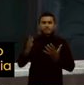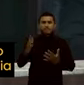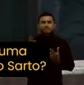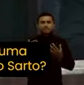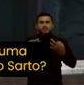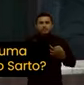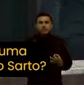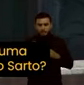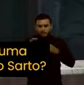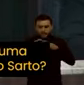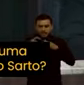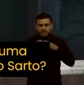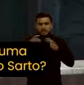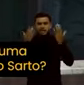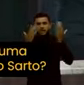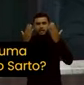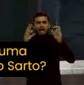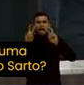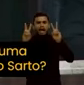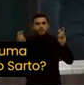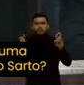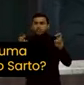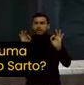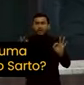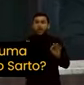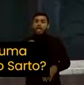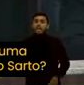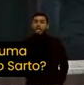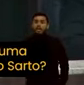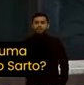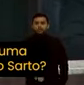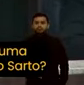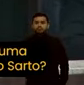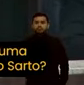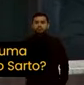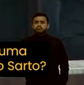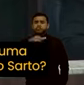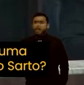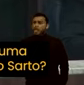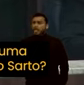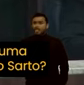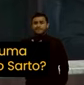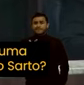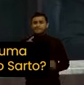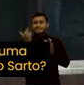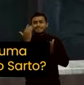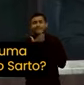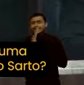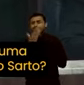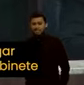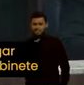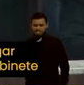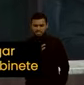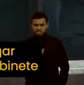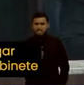a psicologia diz a respeito da formação de uma criança. A quem interessa,